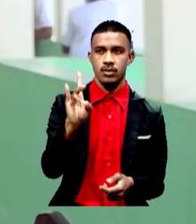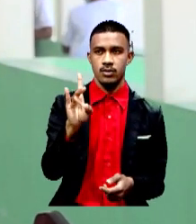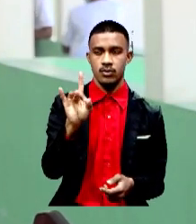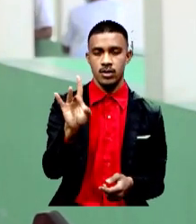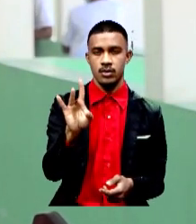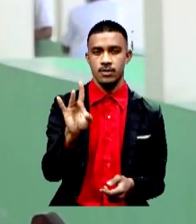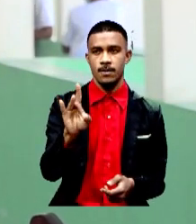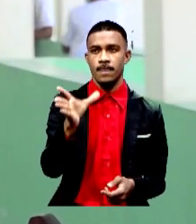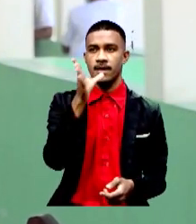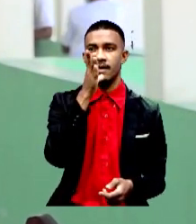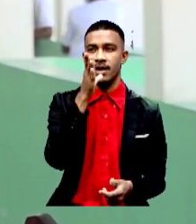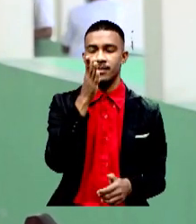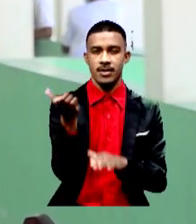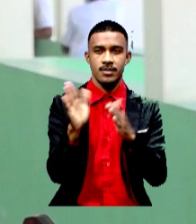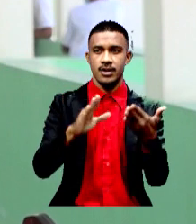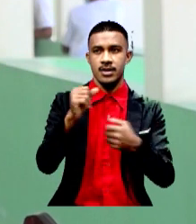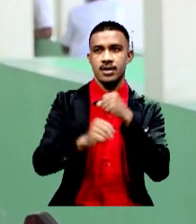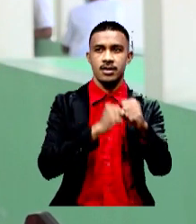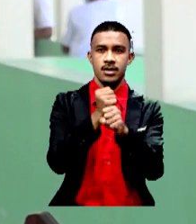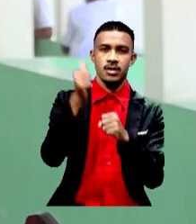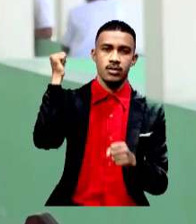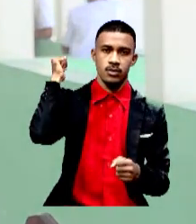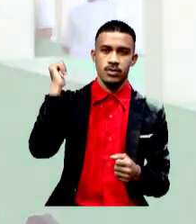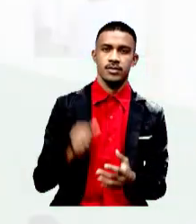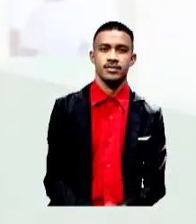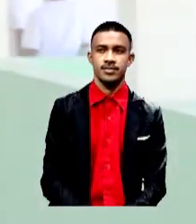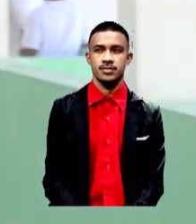May feng mati ya dulu tinangkot.